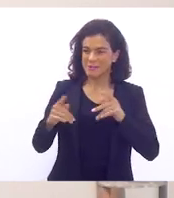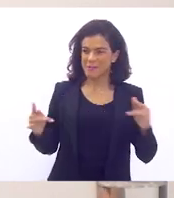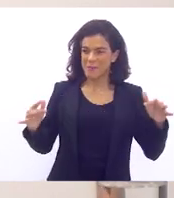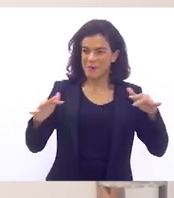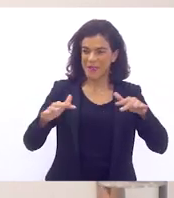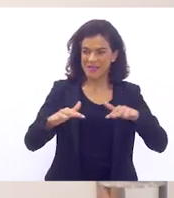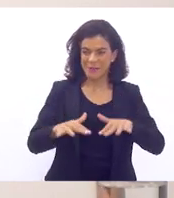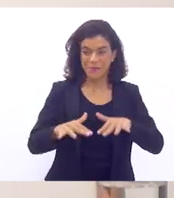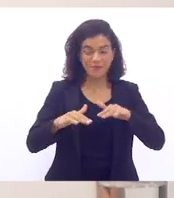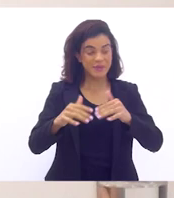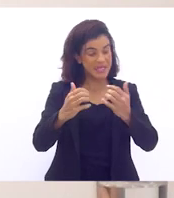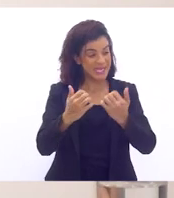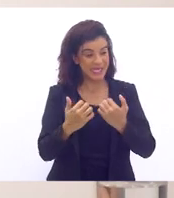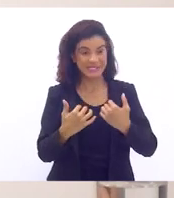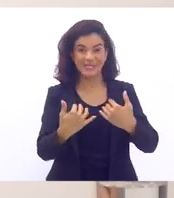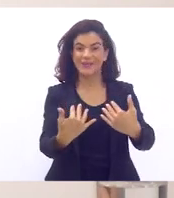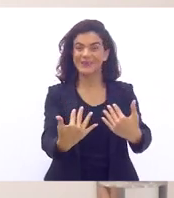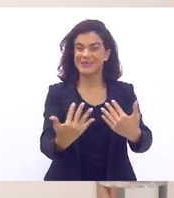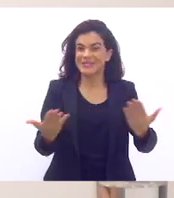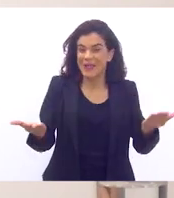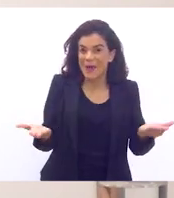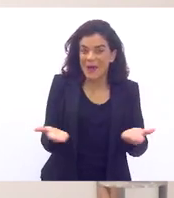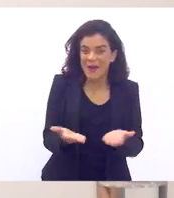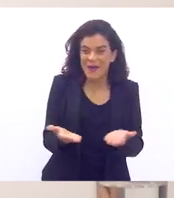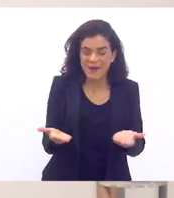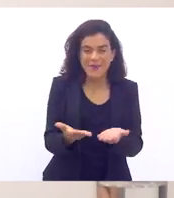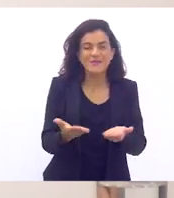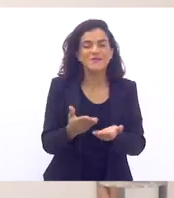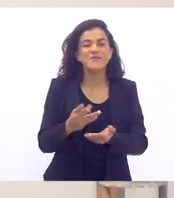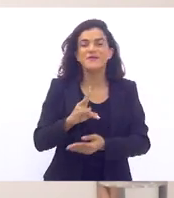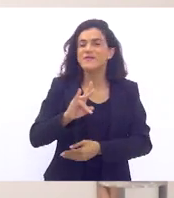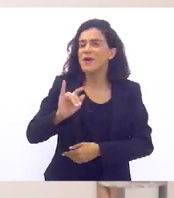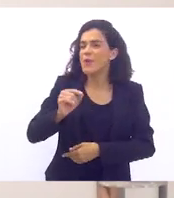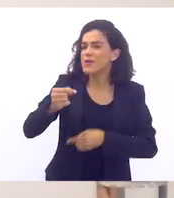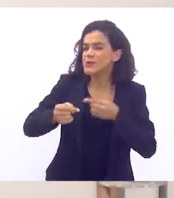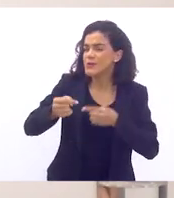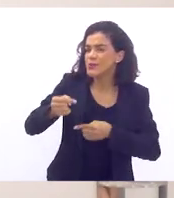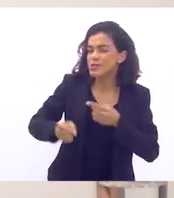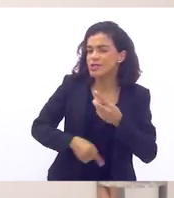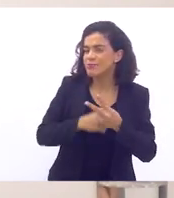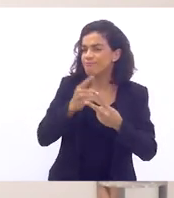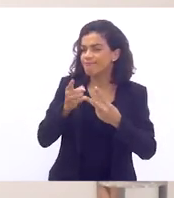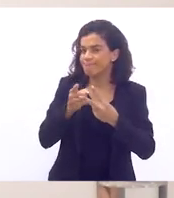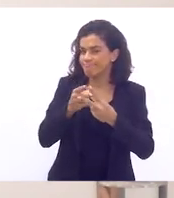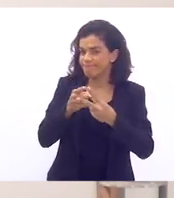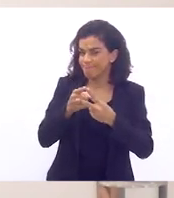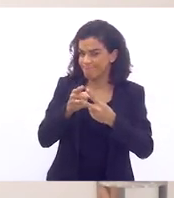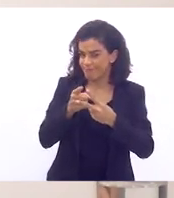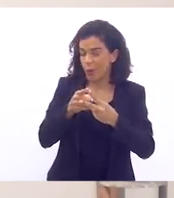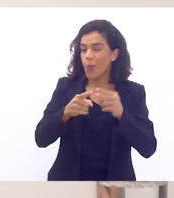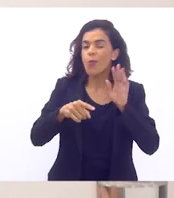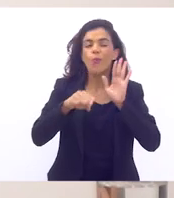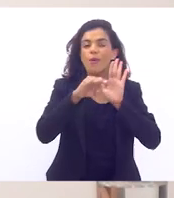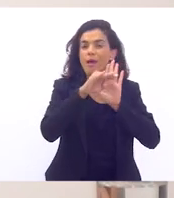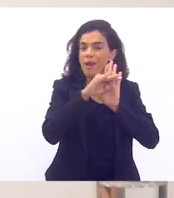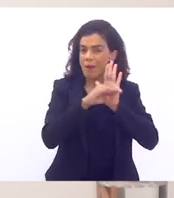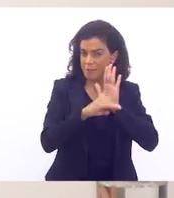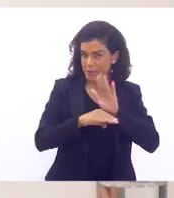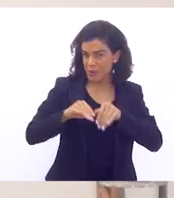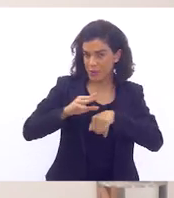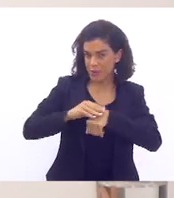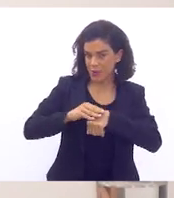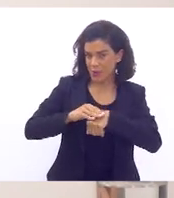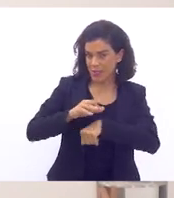felicidade pública de hoje vai discutir uma tá discutindo uma pauta sobre as doenças